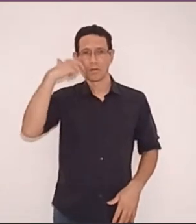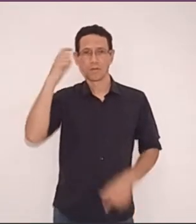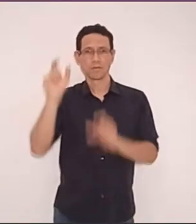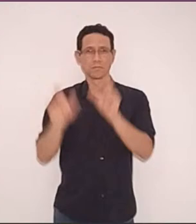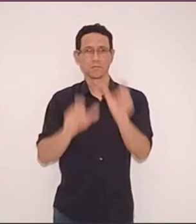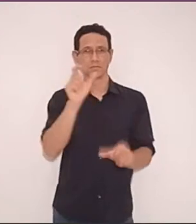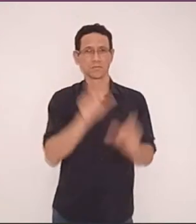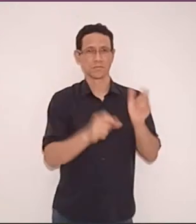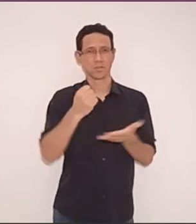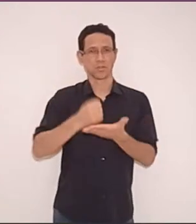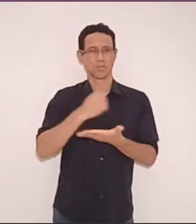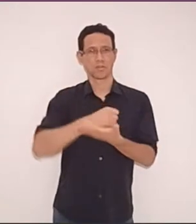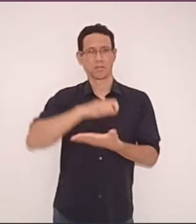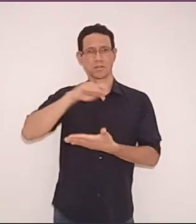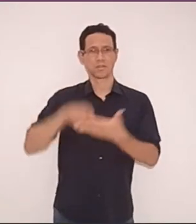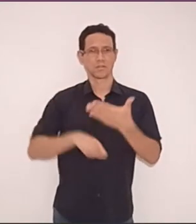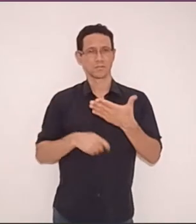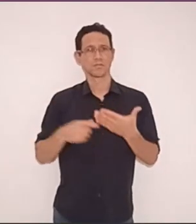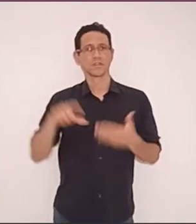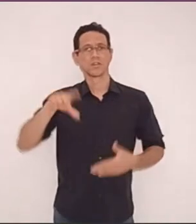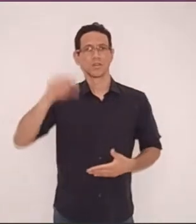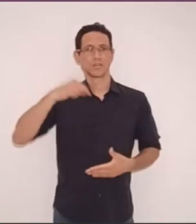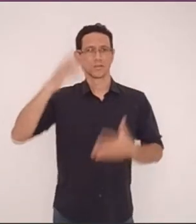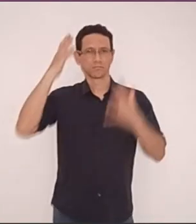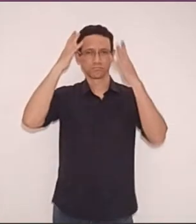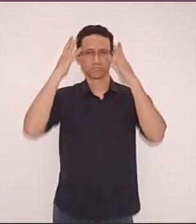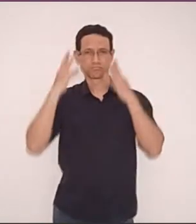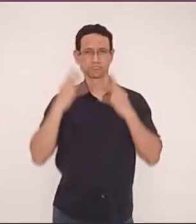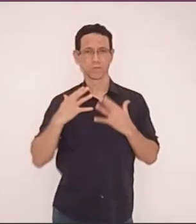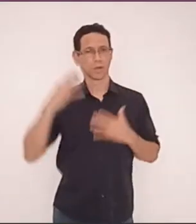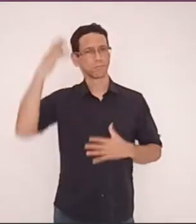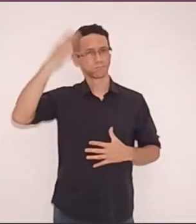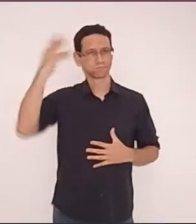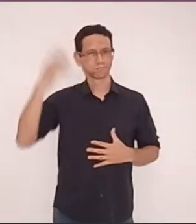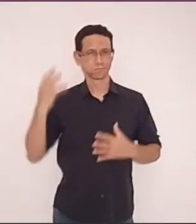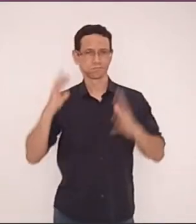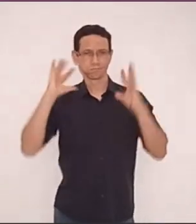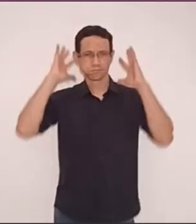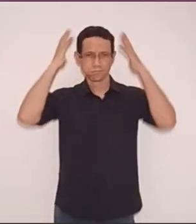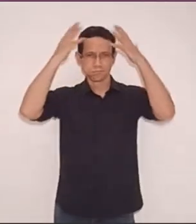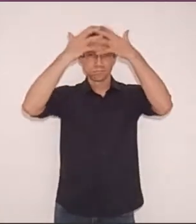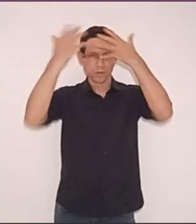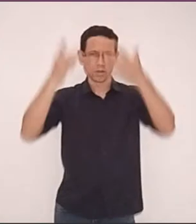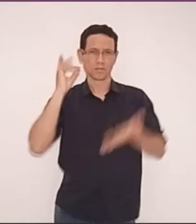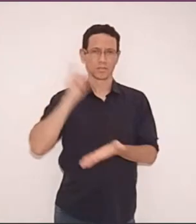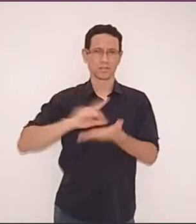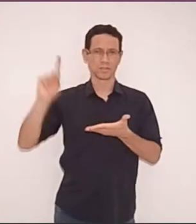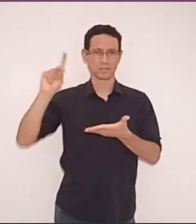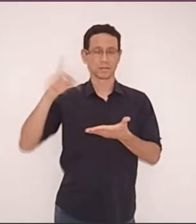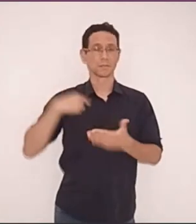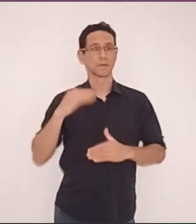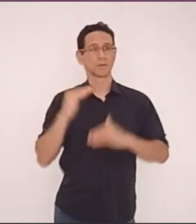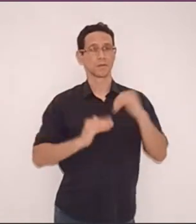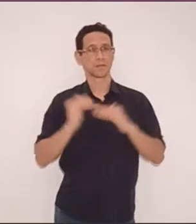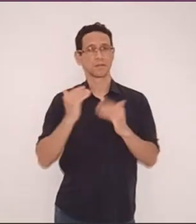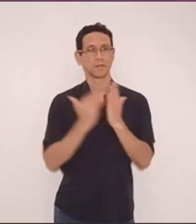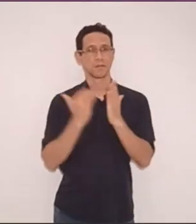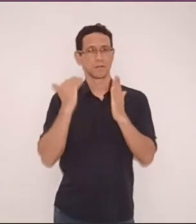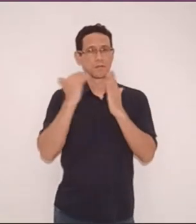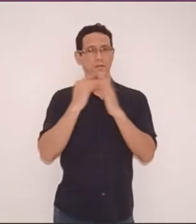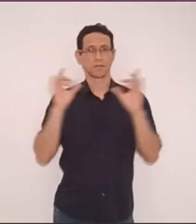cara do contratante e escolher o cabelo liso rejeitou os meus turbantes foi intitulada a mão de obra barata